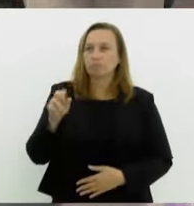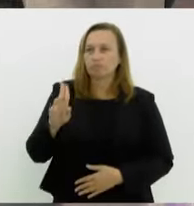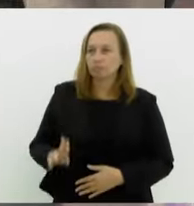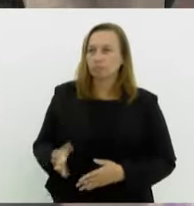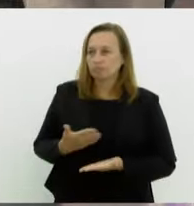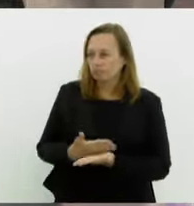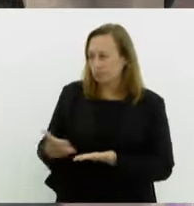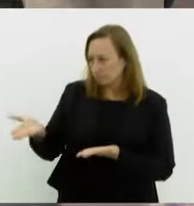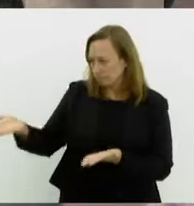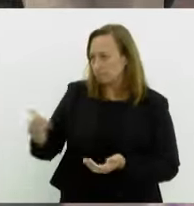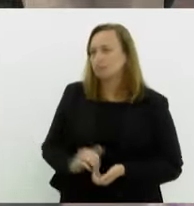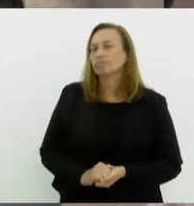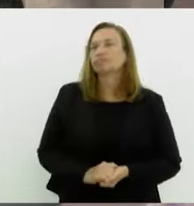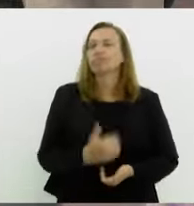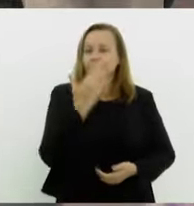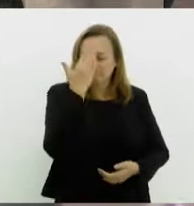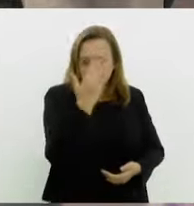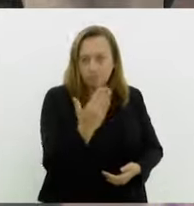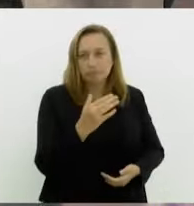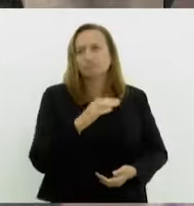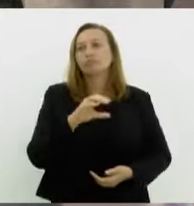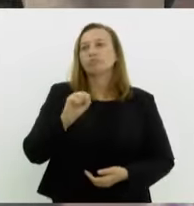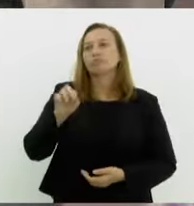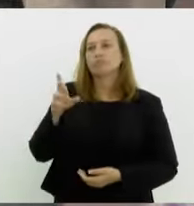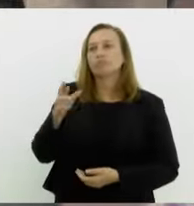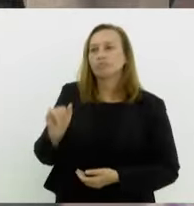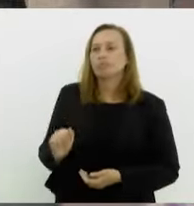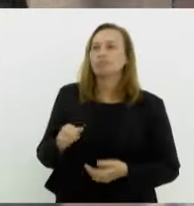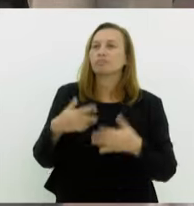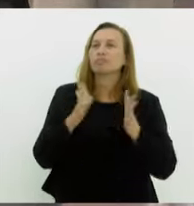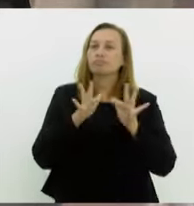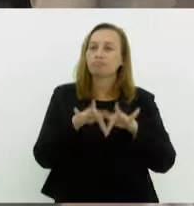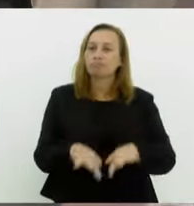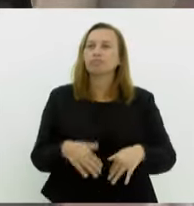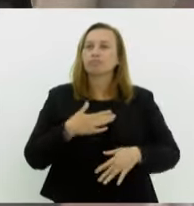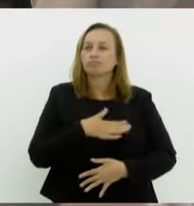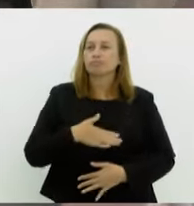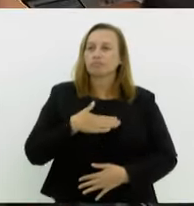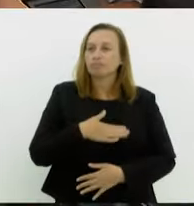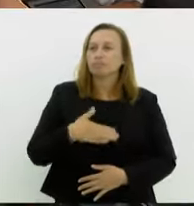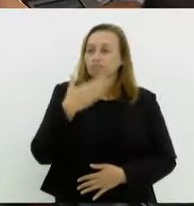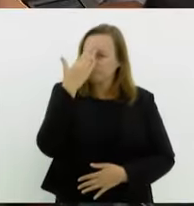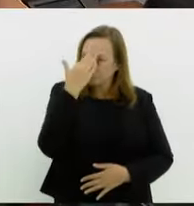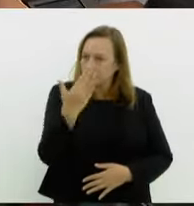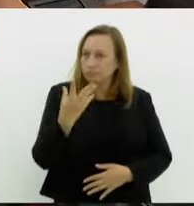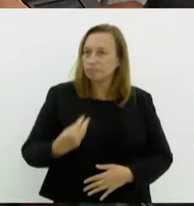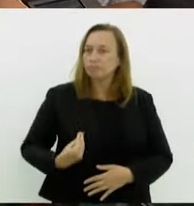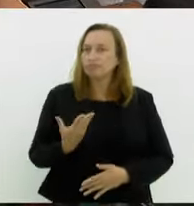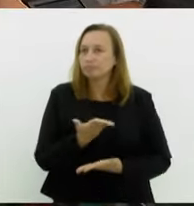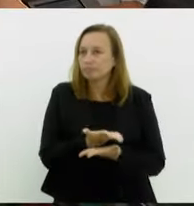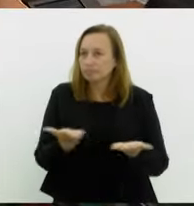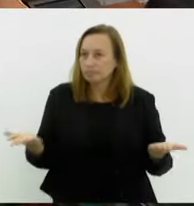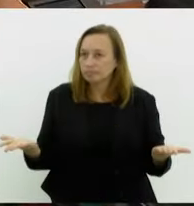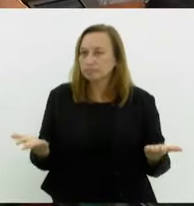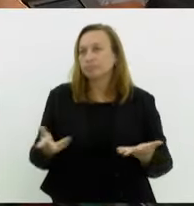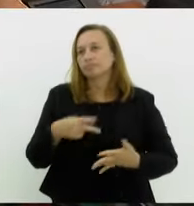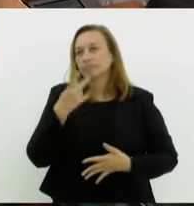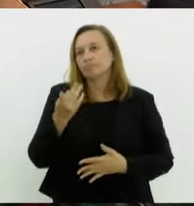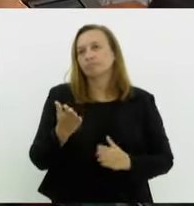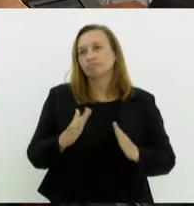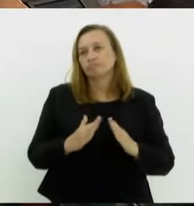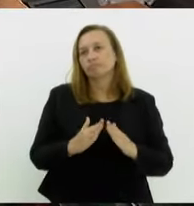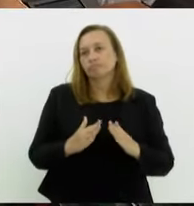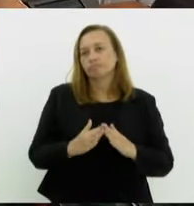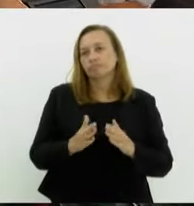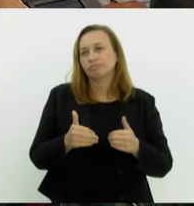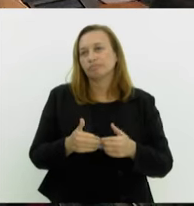com você obrigada S finalizando euia a presença de todos e dizer que essa casa está